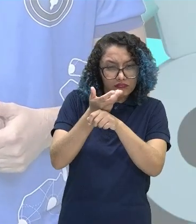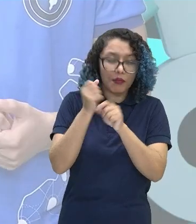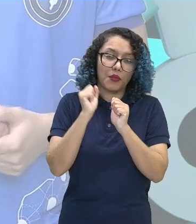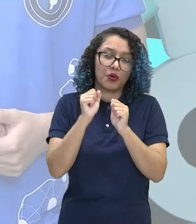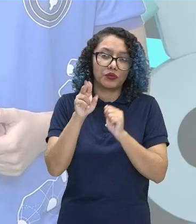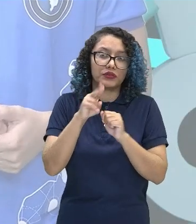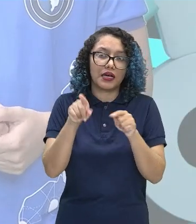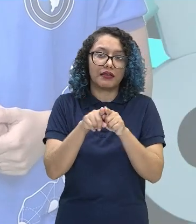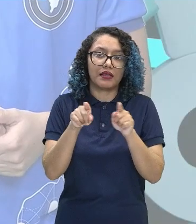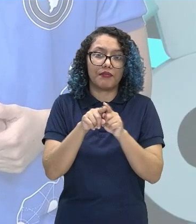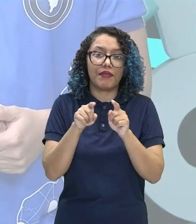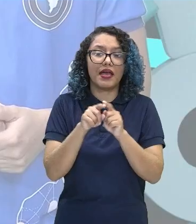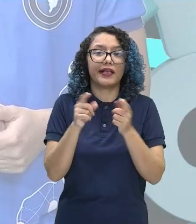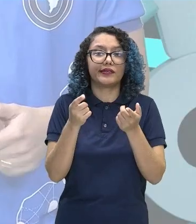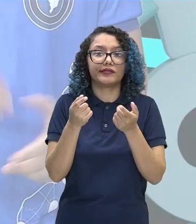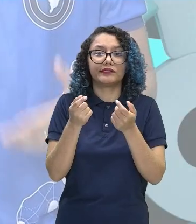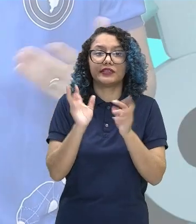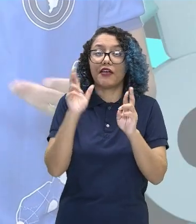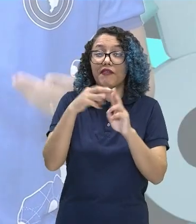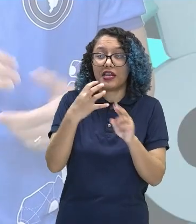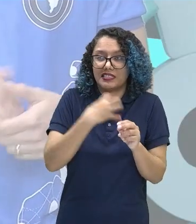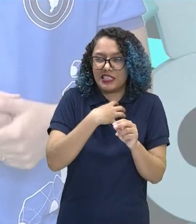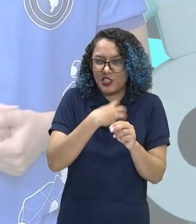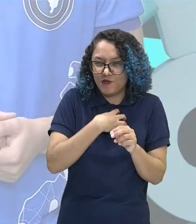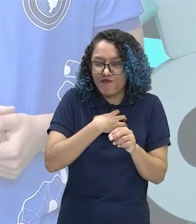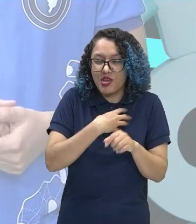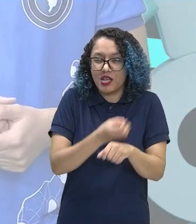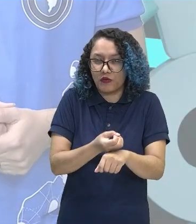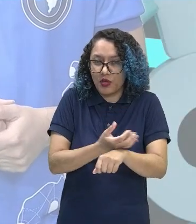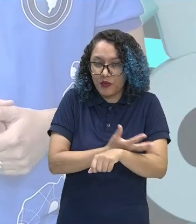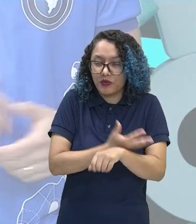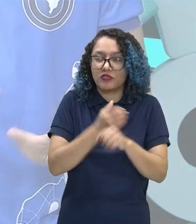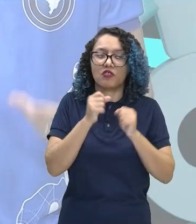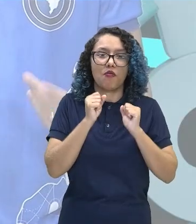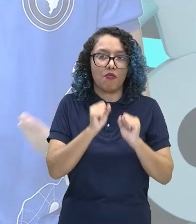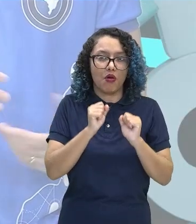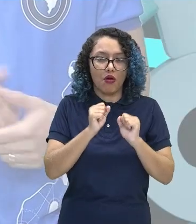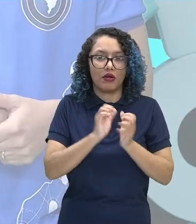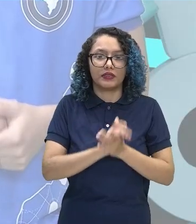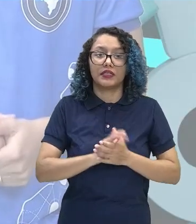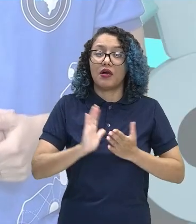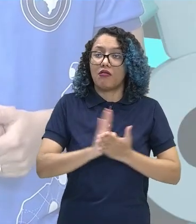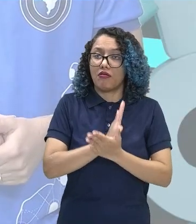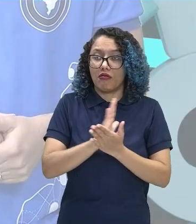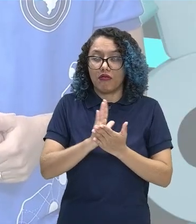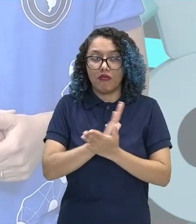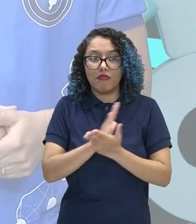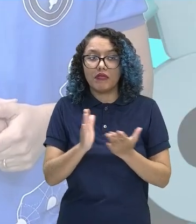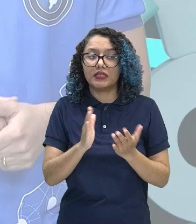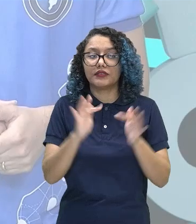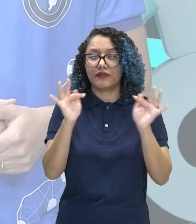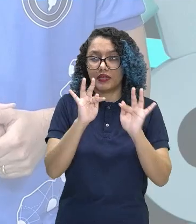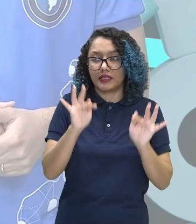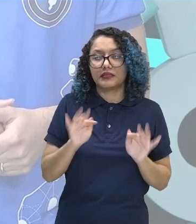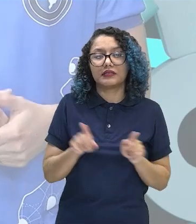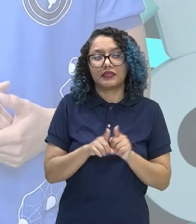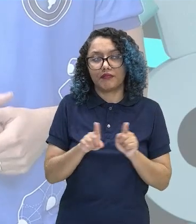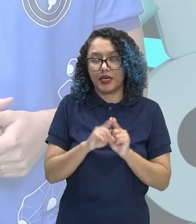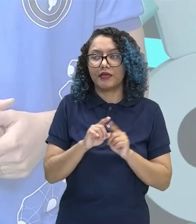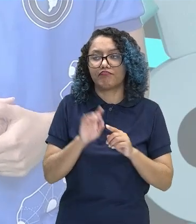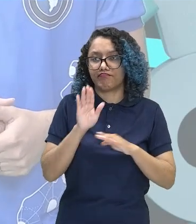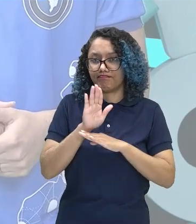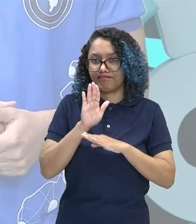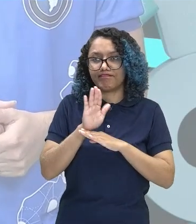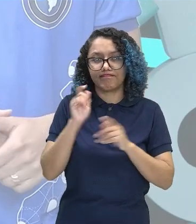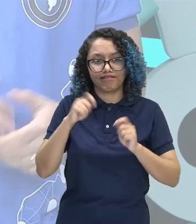usar emoções para fazer isso, né? Tentar falar as emoções das pessoas. E tem algumas expressões que nos ajudam nisso também.